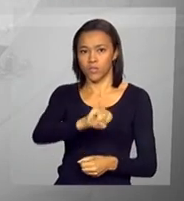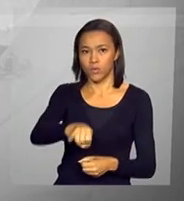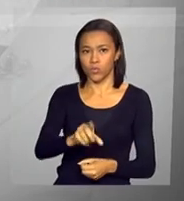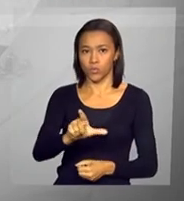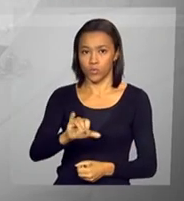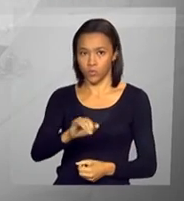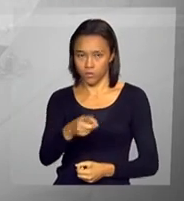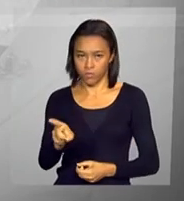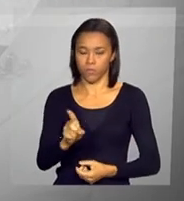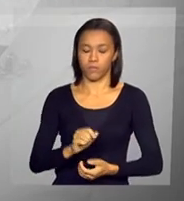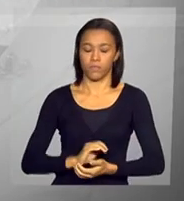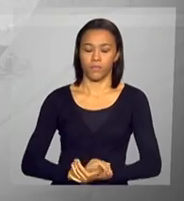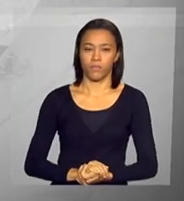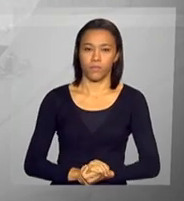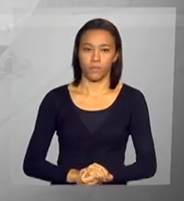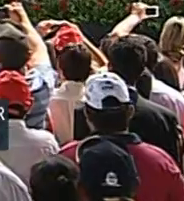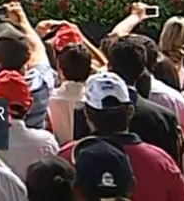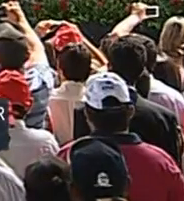Julião.